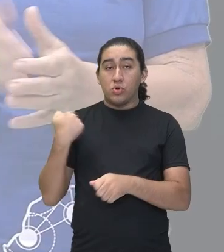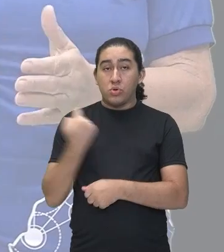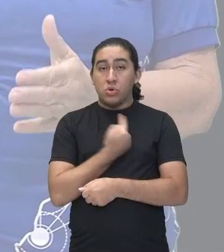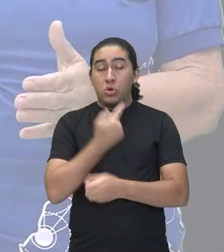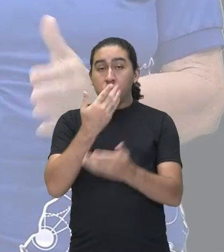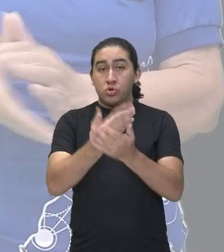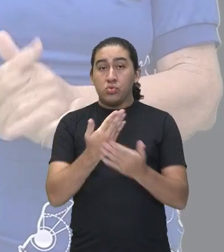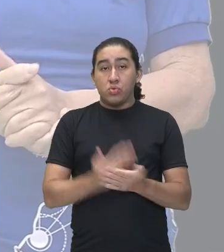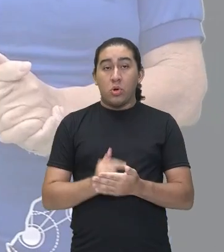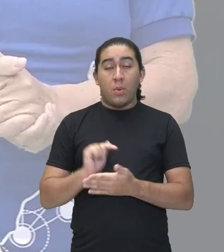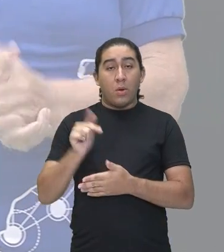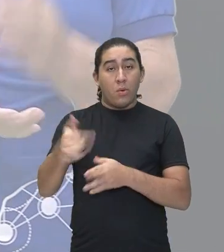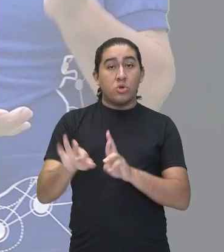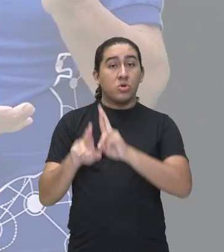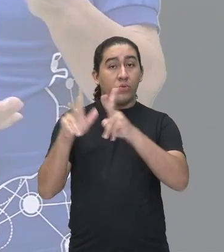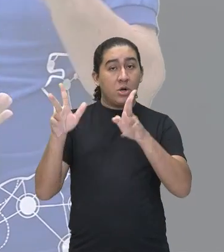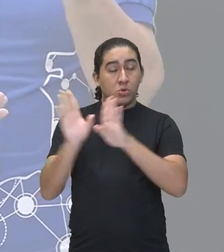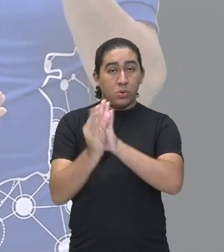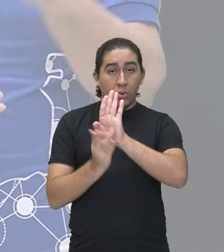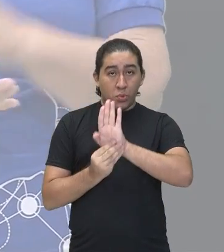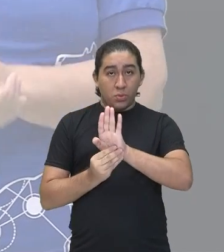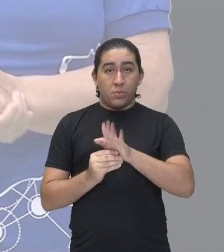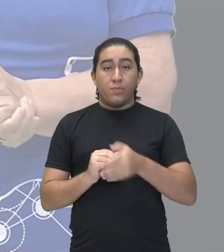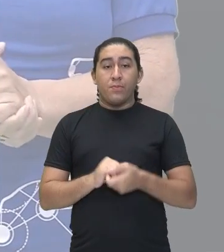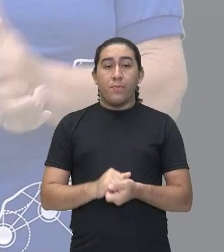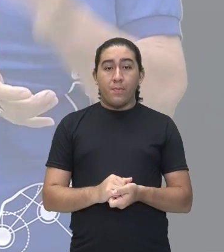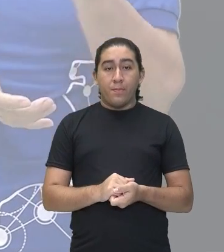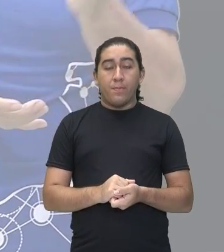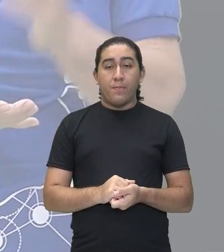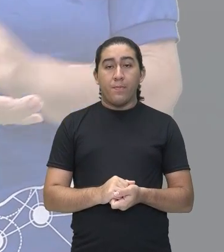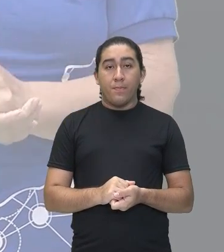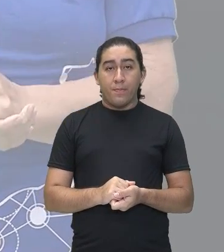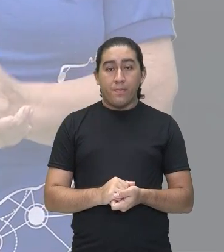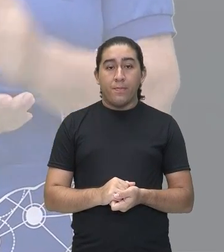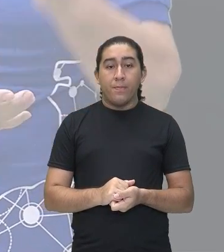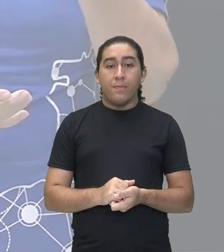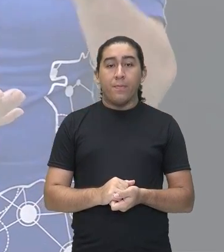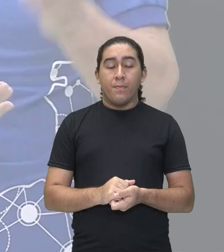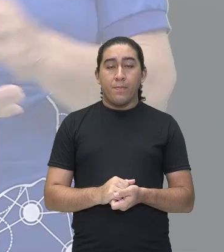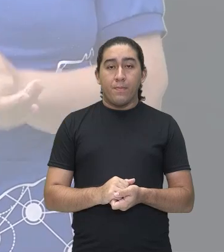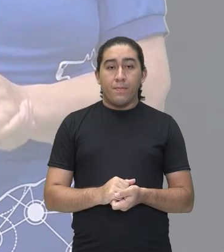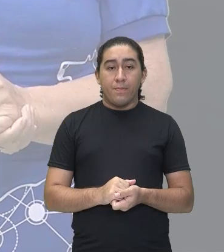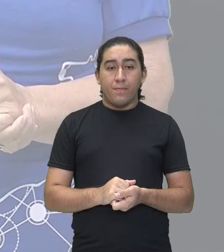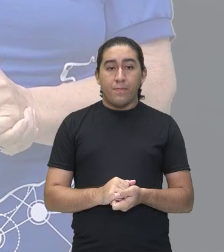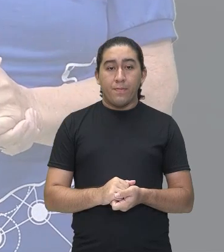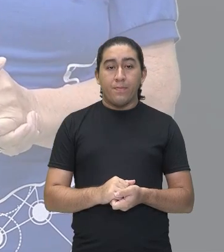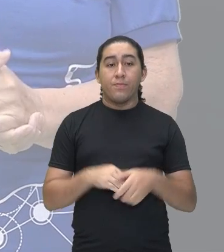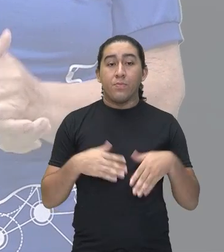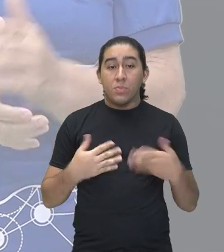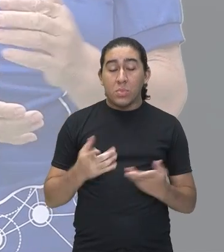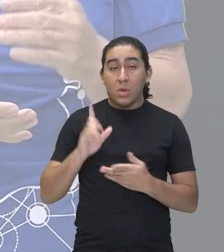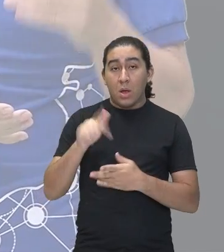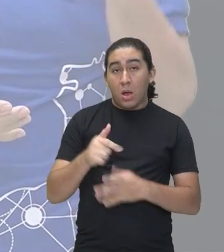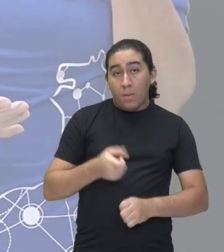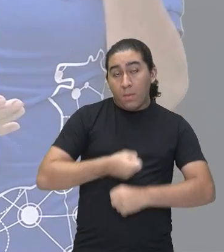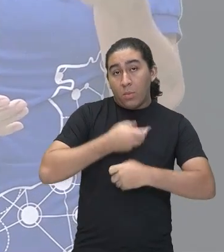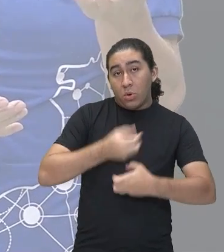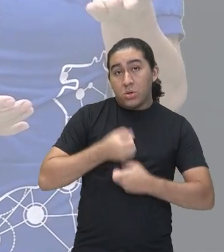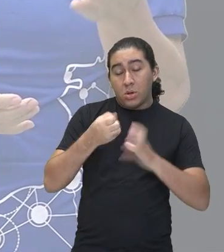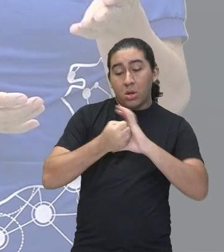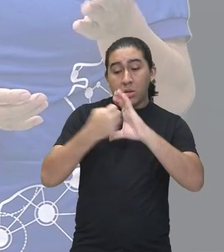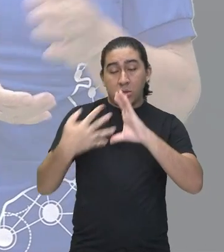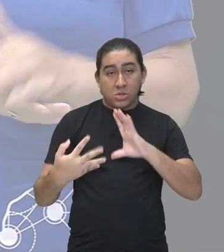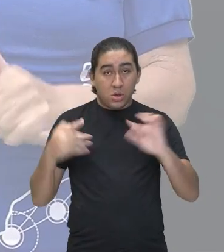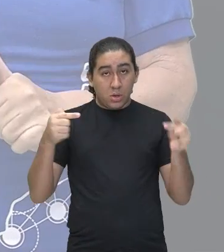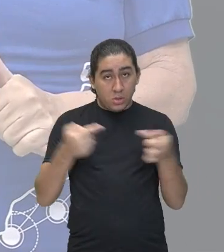também, tá? Então, típicos da poesia árcade são essas características, né?